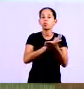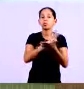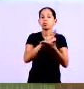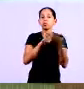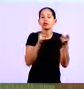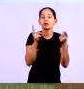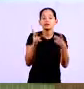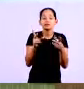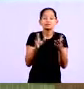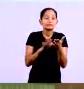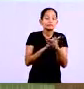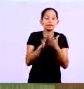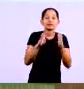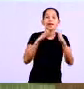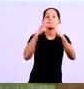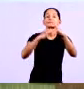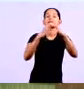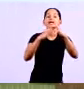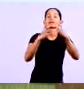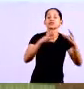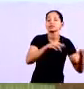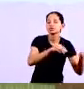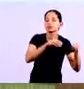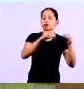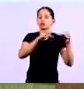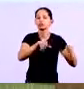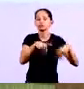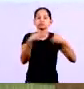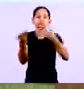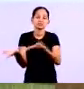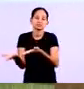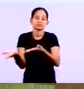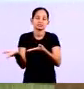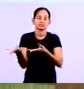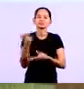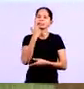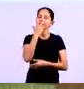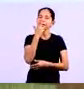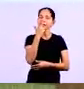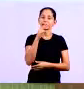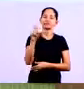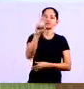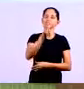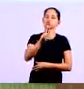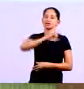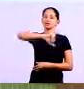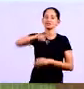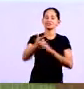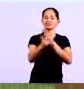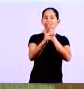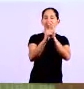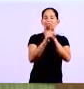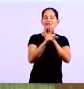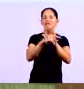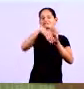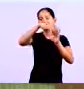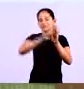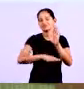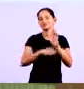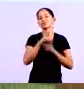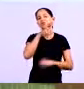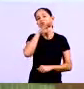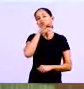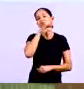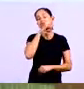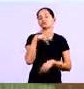vendido de fato foi a empresa. Isso era usar a lei demasiadamente a seu favor, criando um sistema que não é